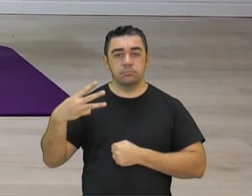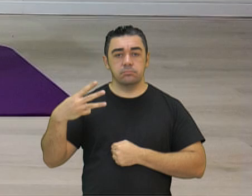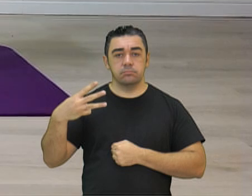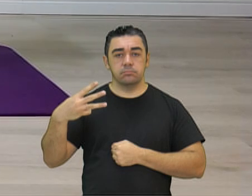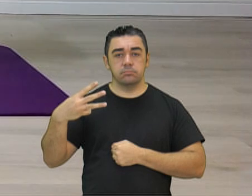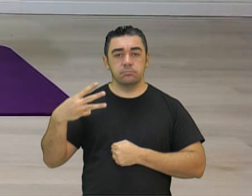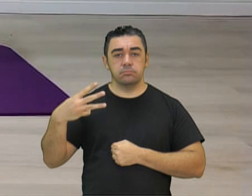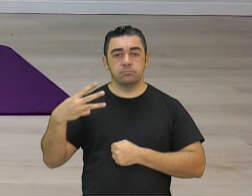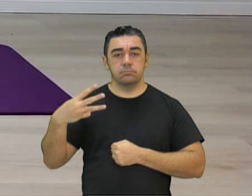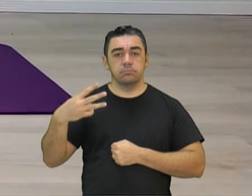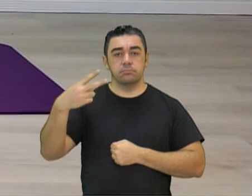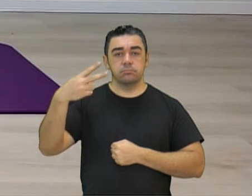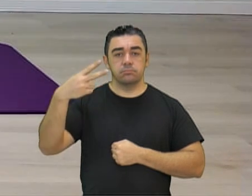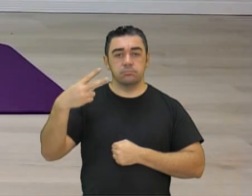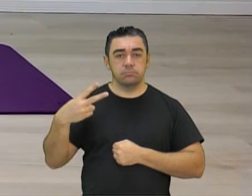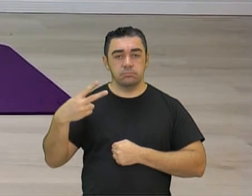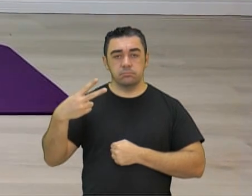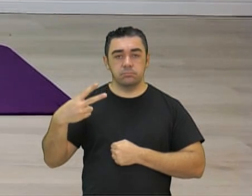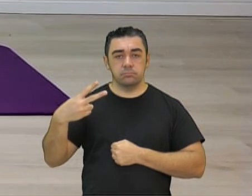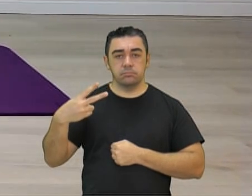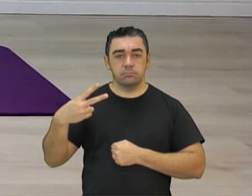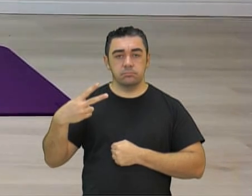3,